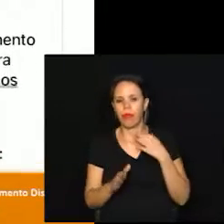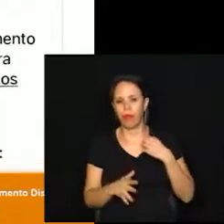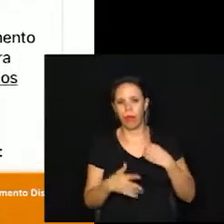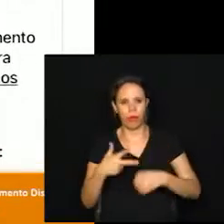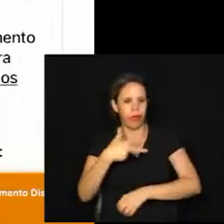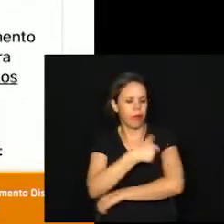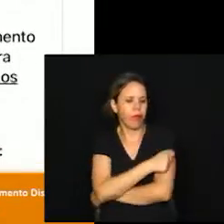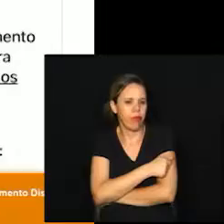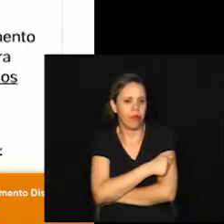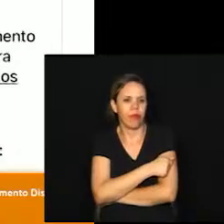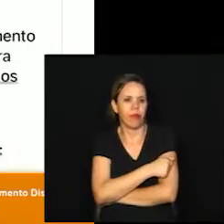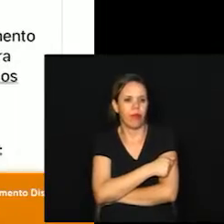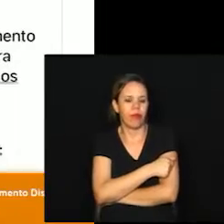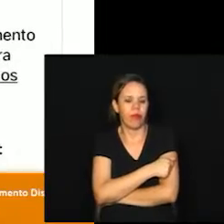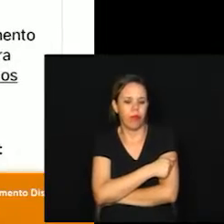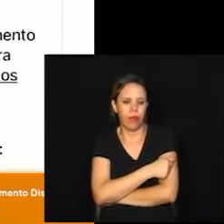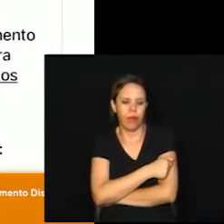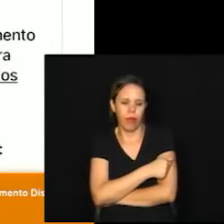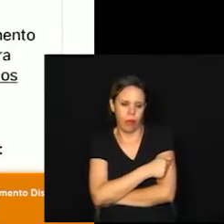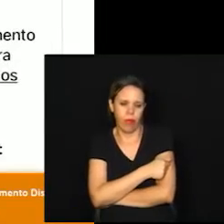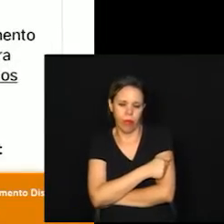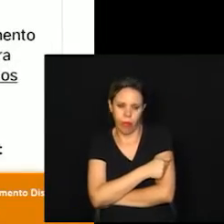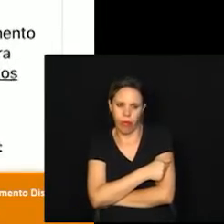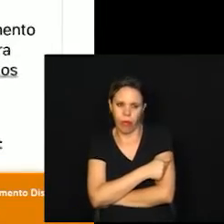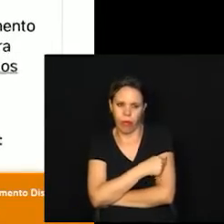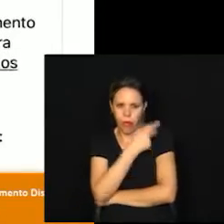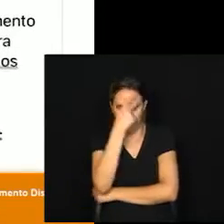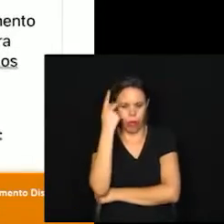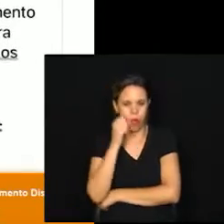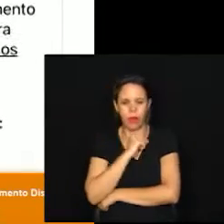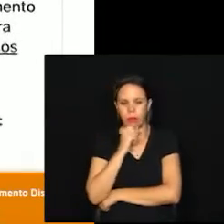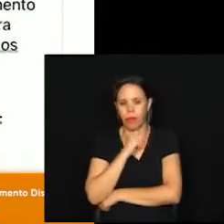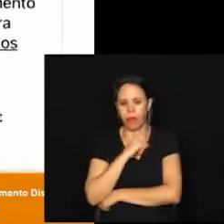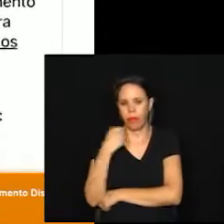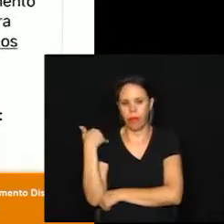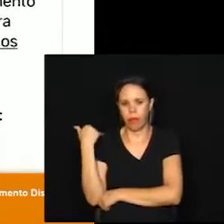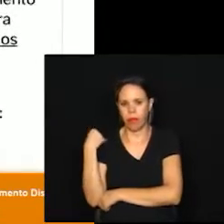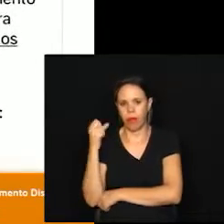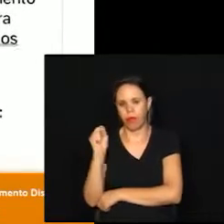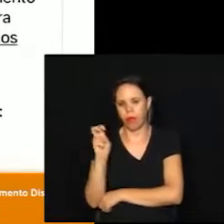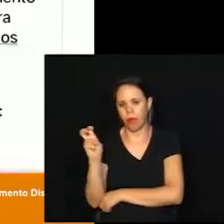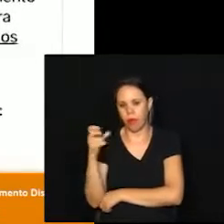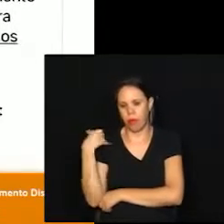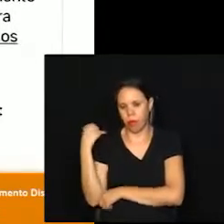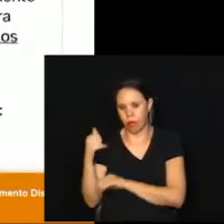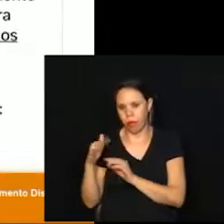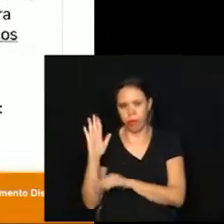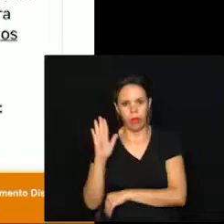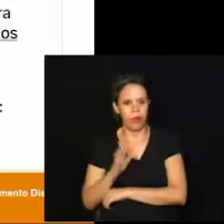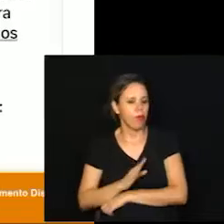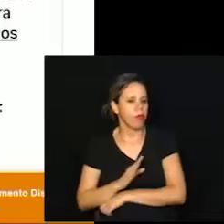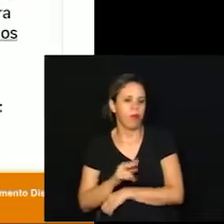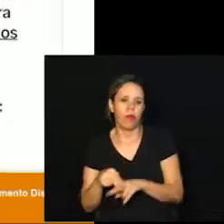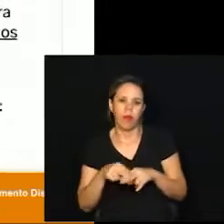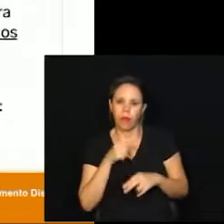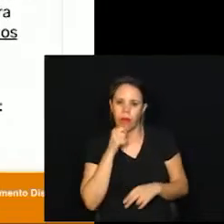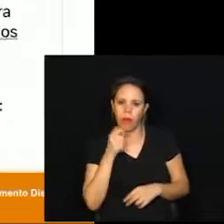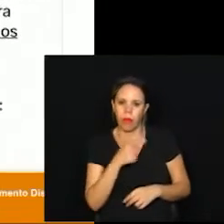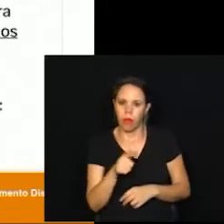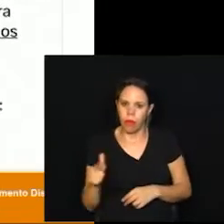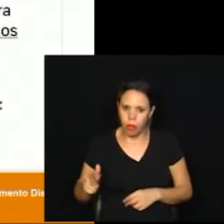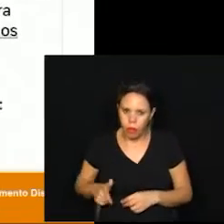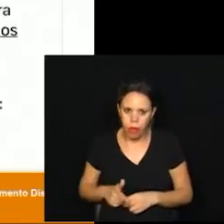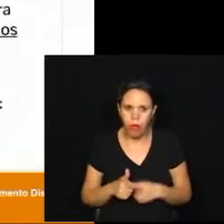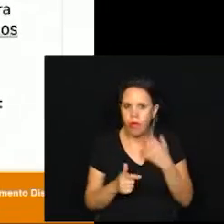aplicação de doses para idosos com idade a partir de 85 anos. Por enquanto, não